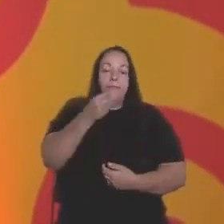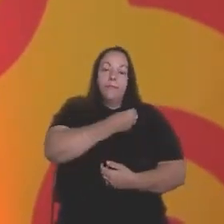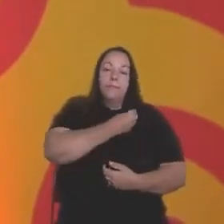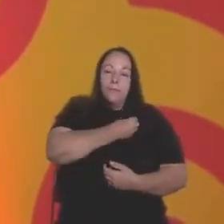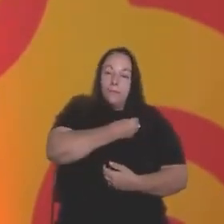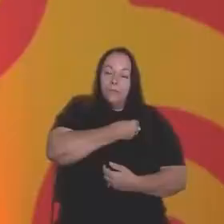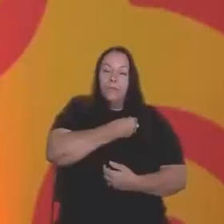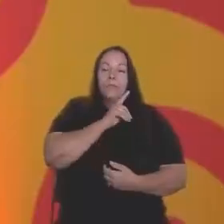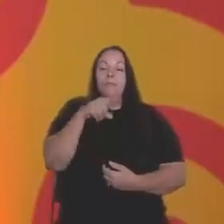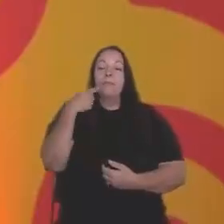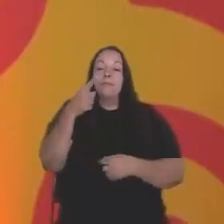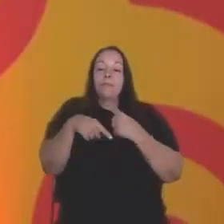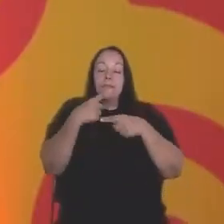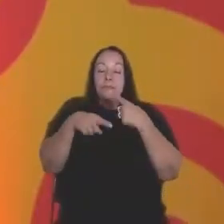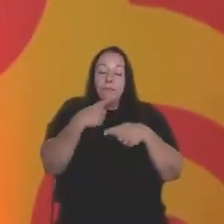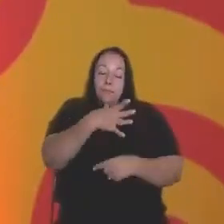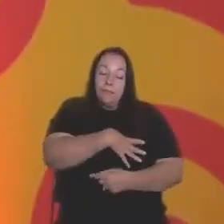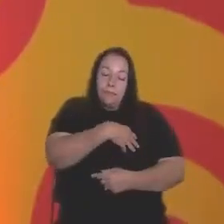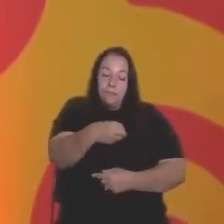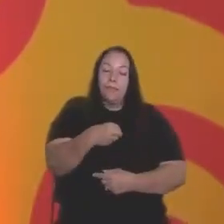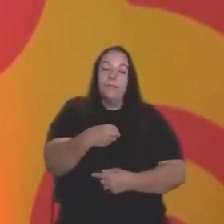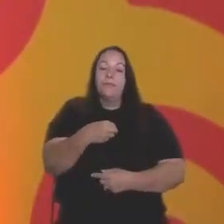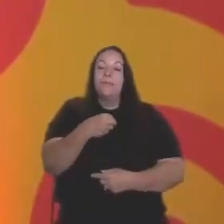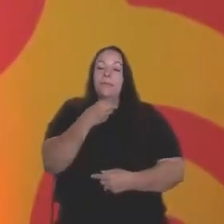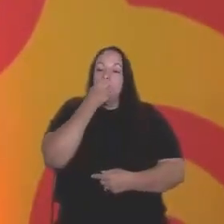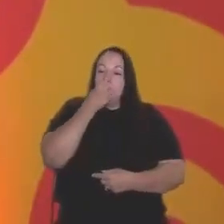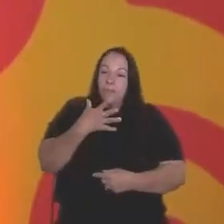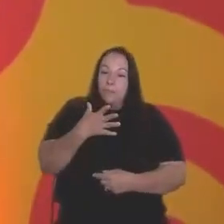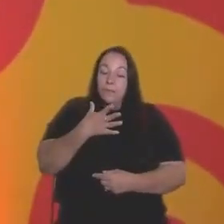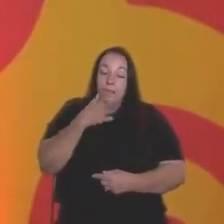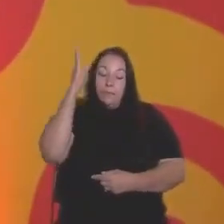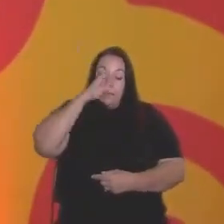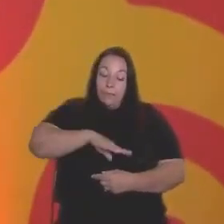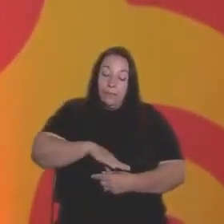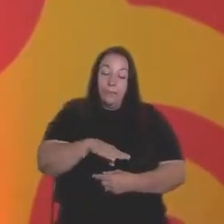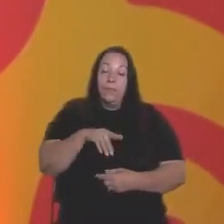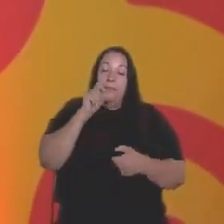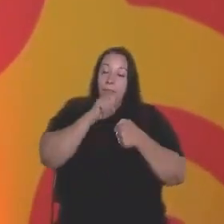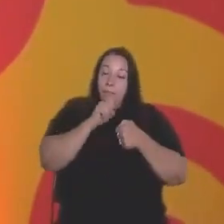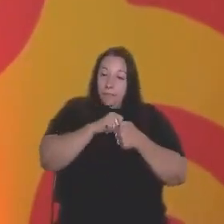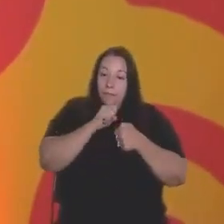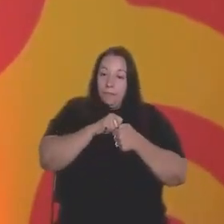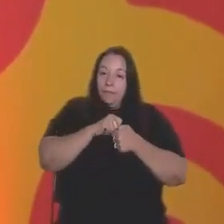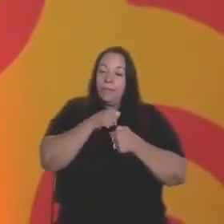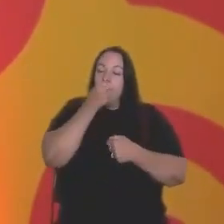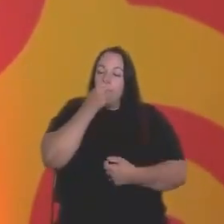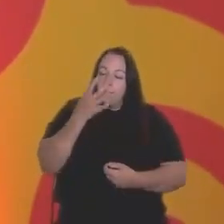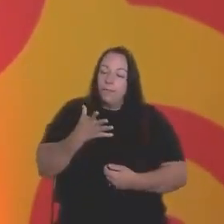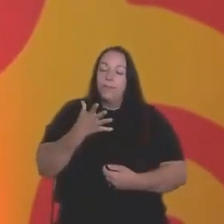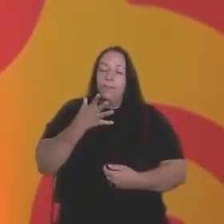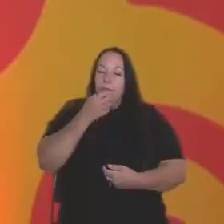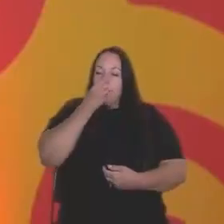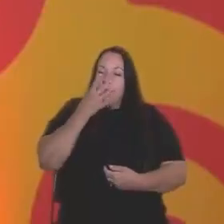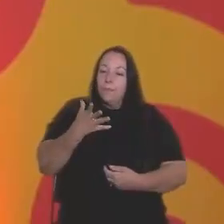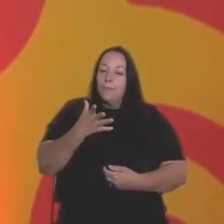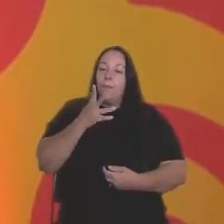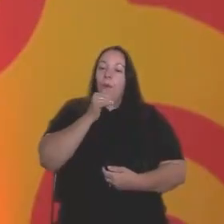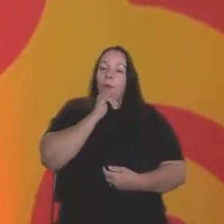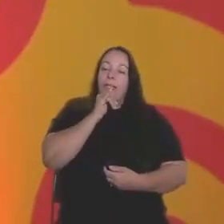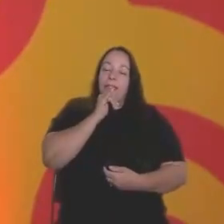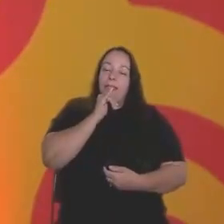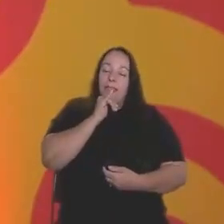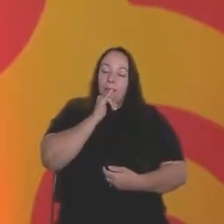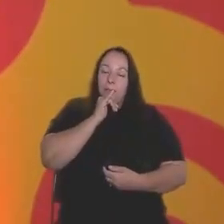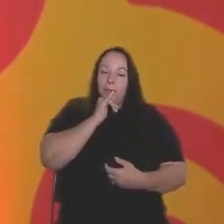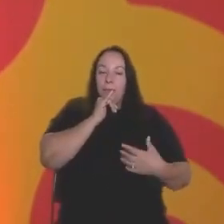viveu, e os nossos filhos vão repetir as nossas boas e más ações. Então, vamos deixar umas ações boas, né? Vamos deixar um bom exemplo ali